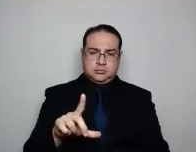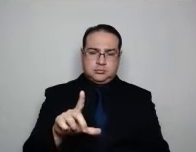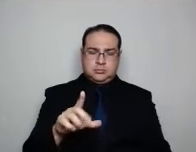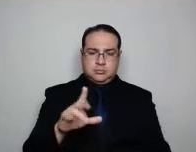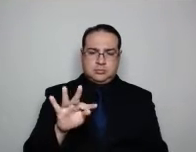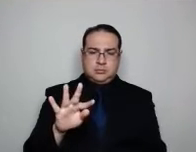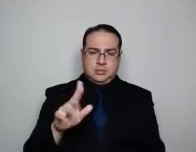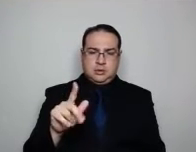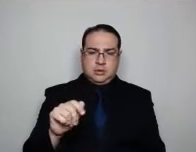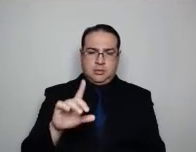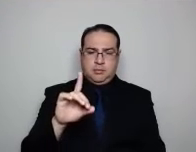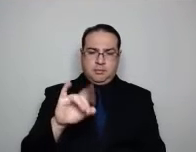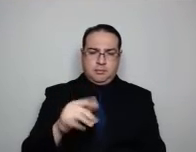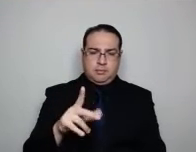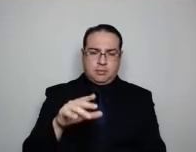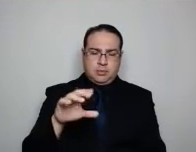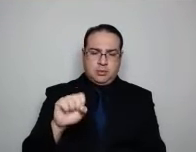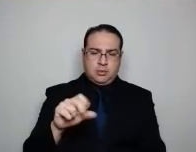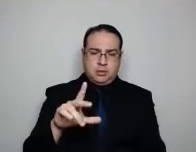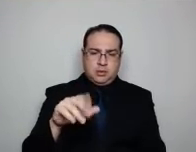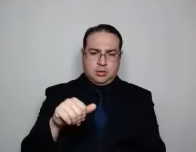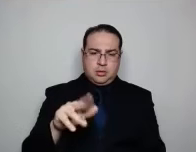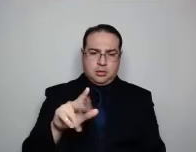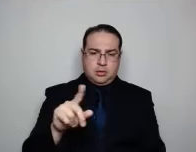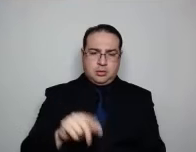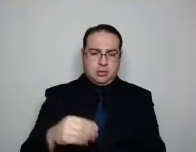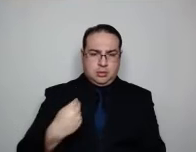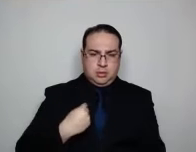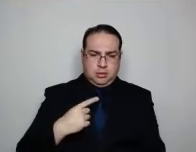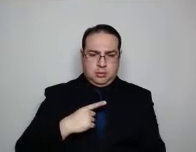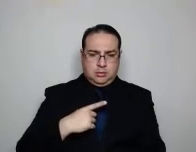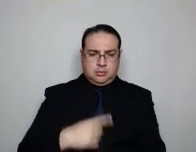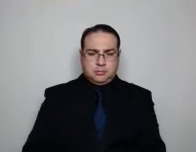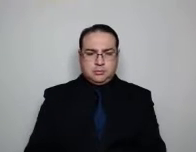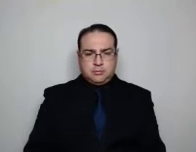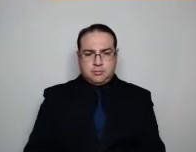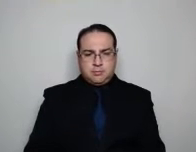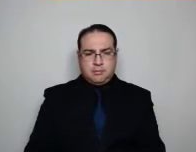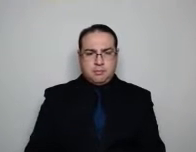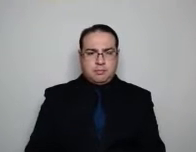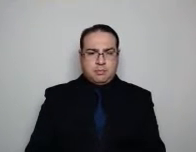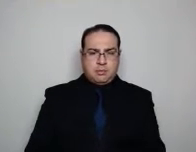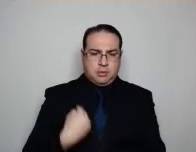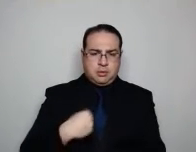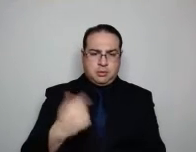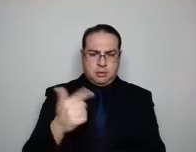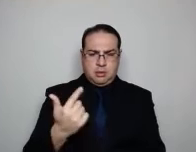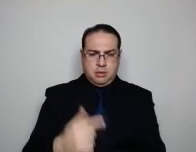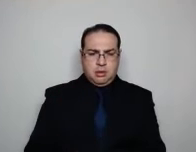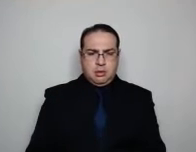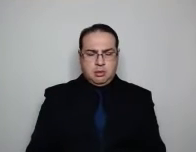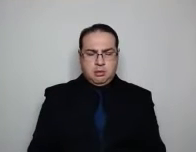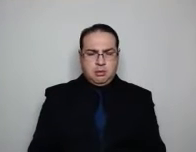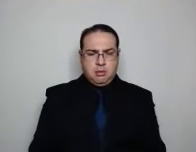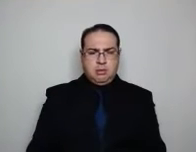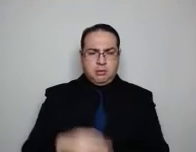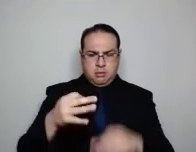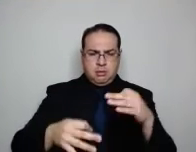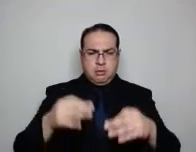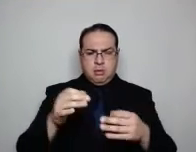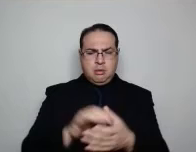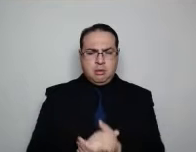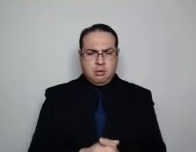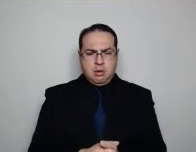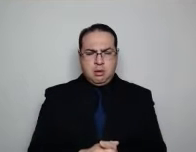José César Muniz, está presente? Doutor José César está ausente. Está ausente. Então está julgado.